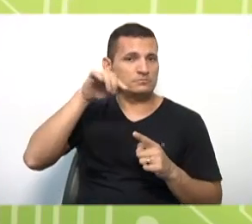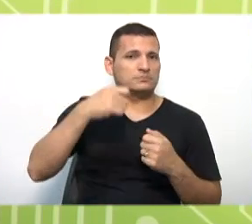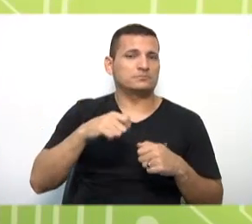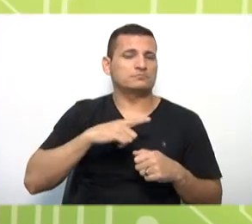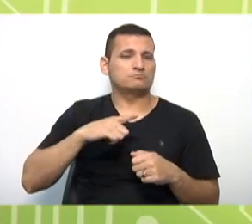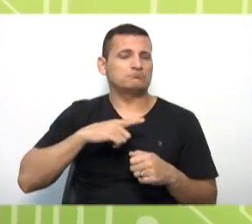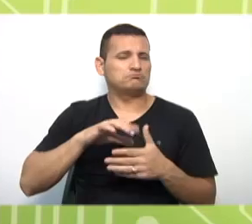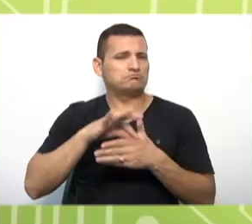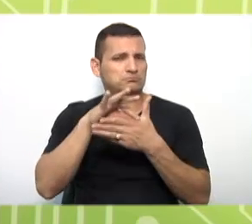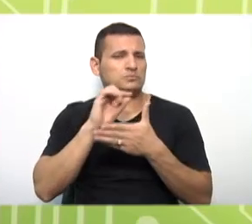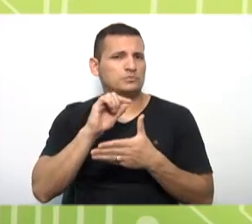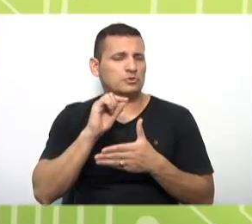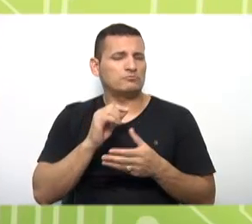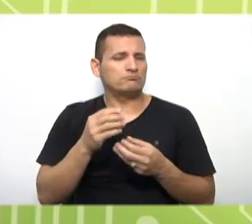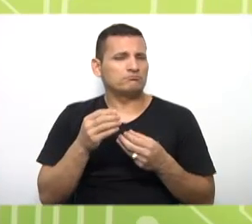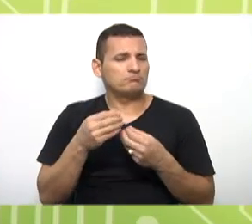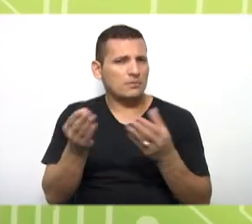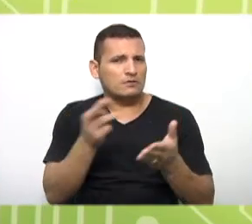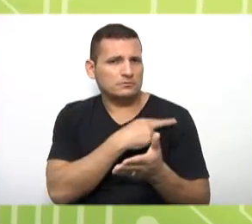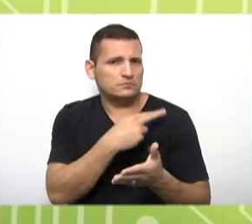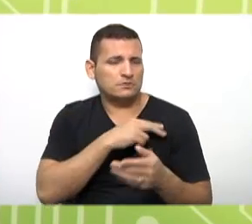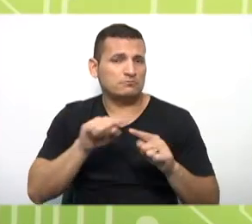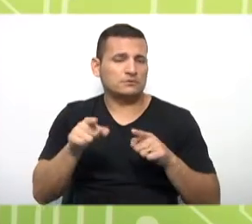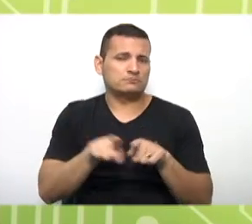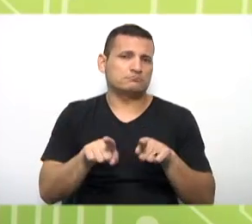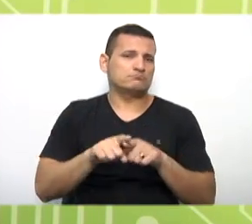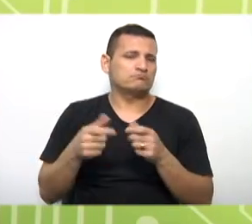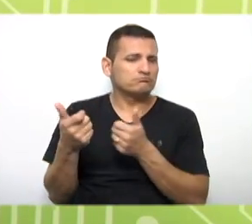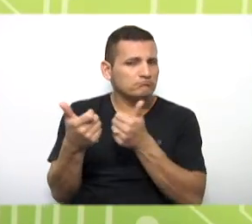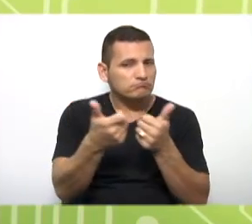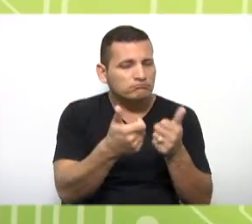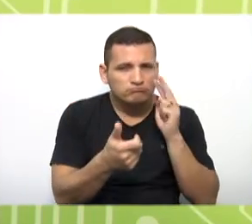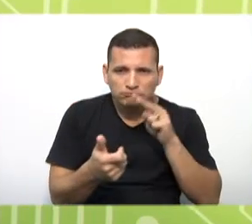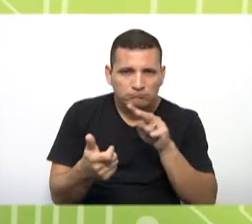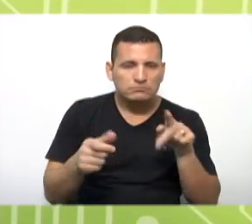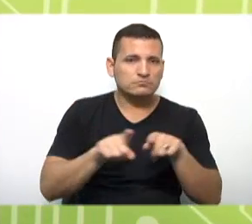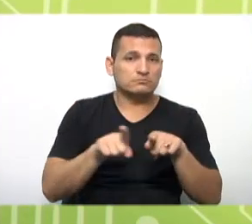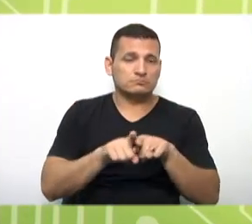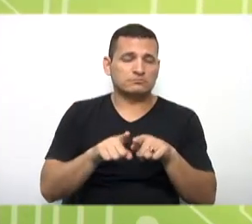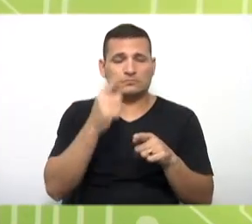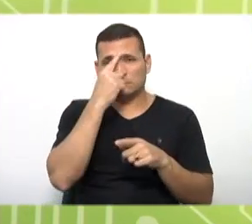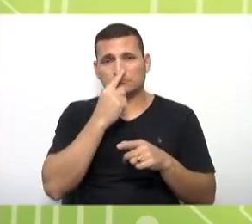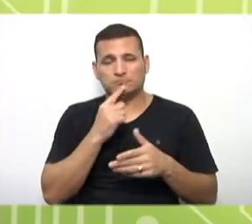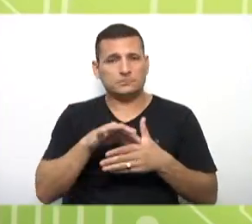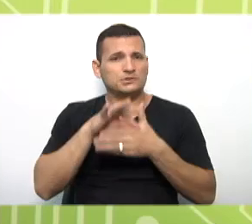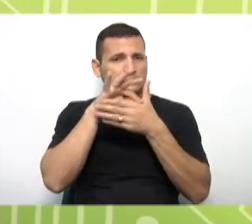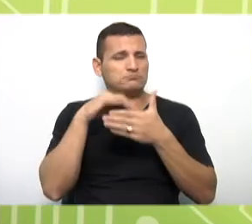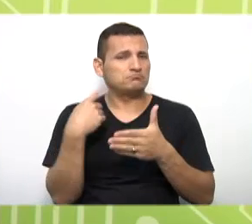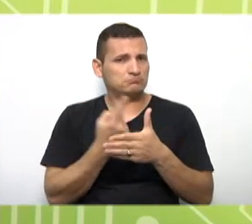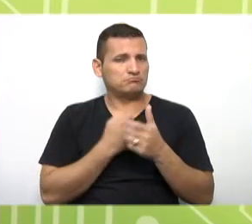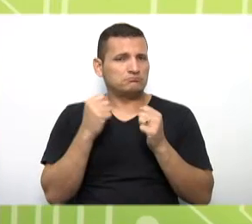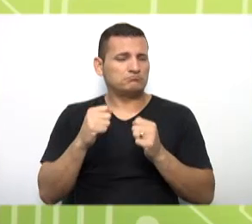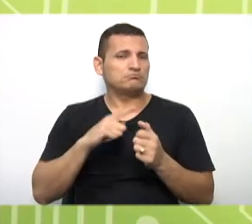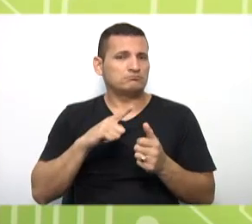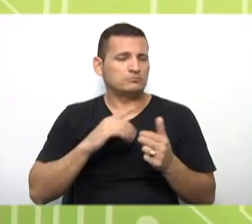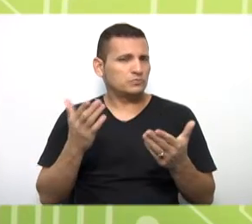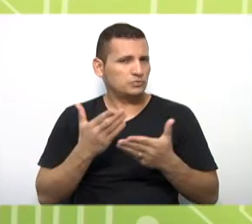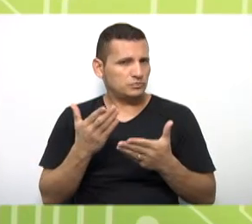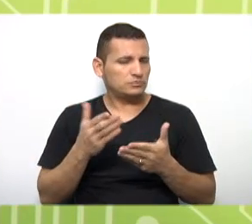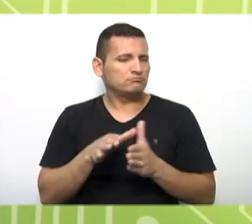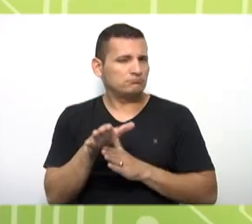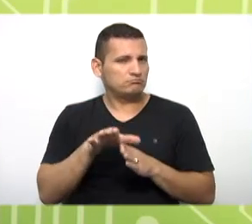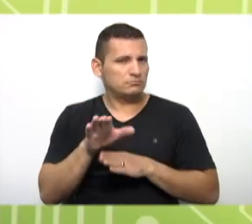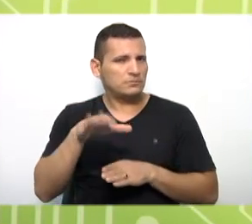delega responsabilidades, mas que faz esse acompanhamento. E o perfil de líder que nós podemos ter aí, o mais recomendado, é o